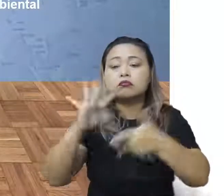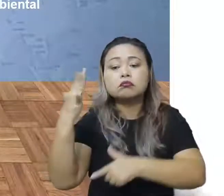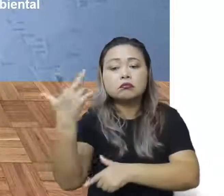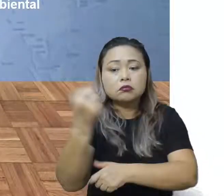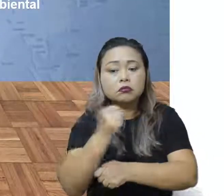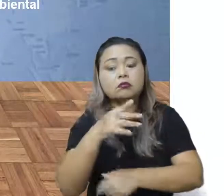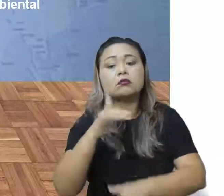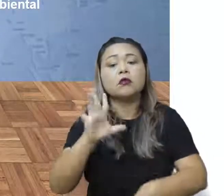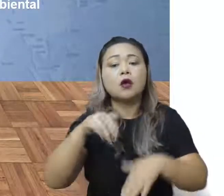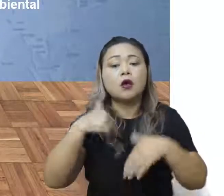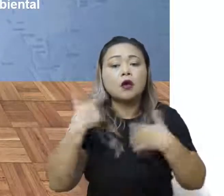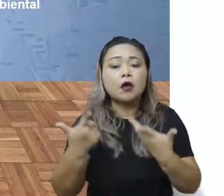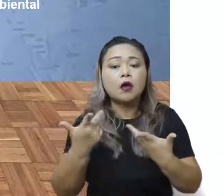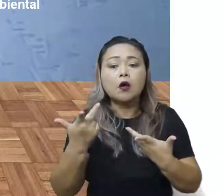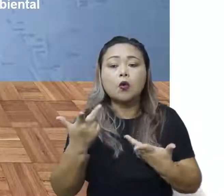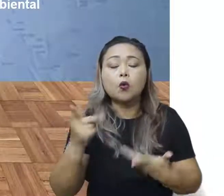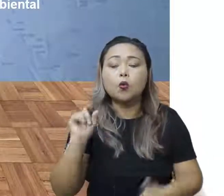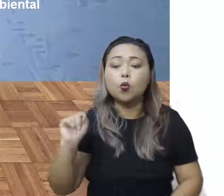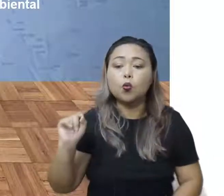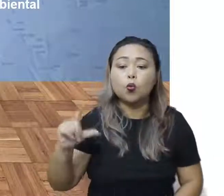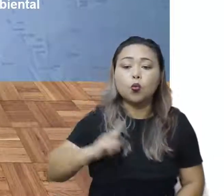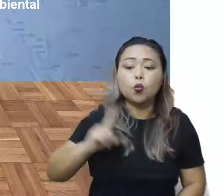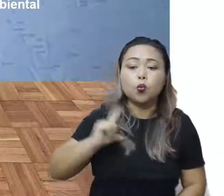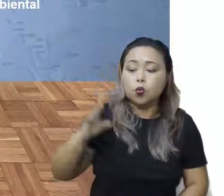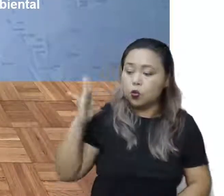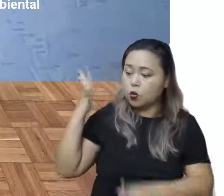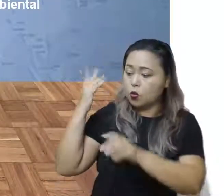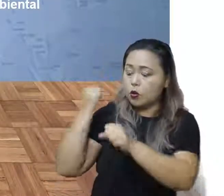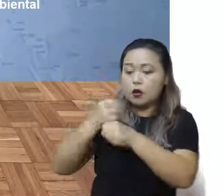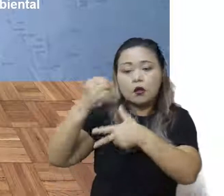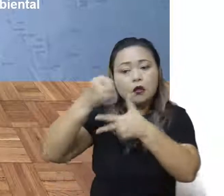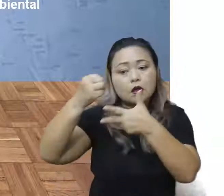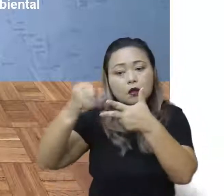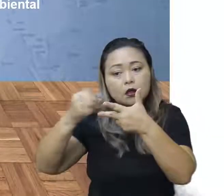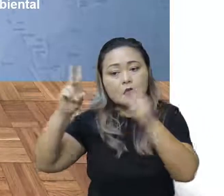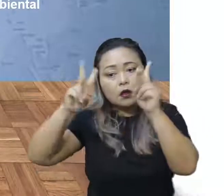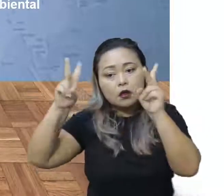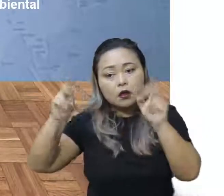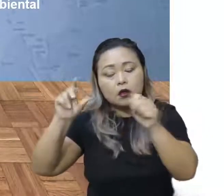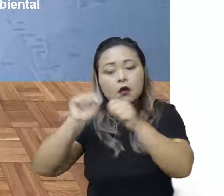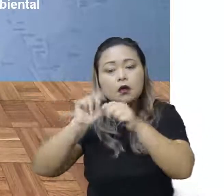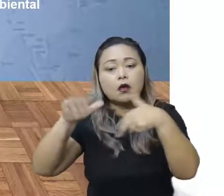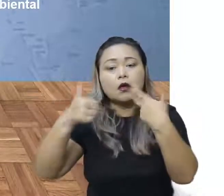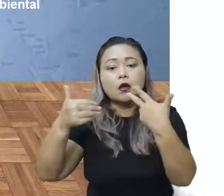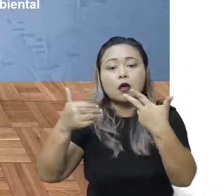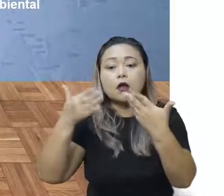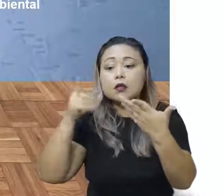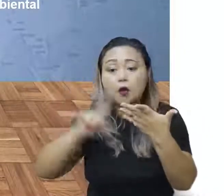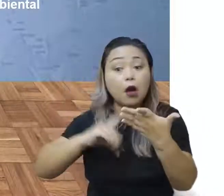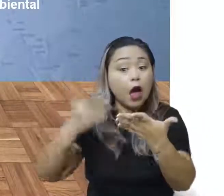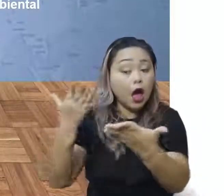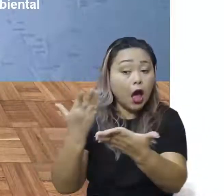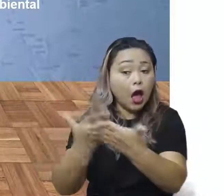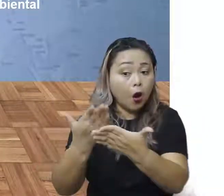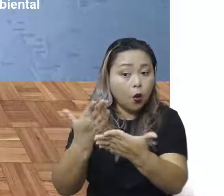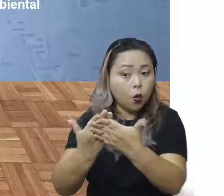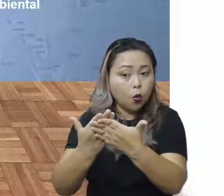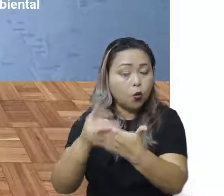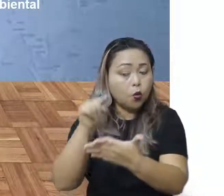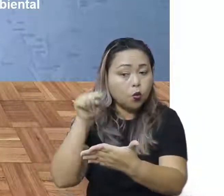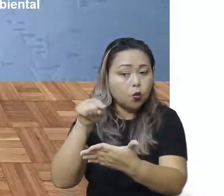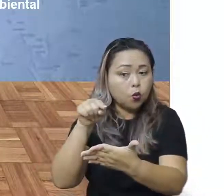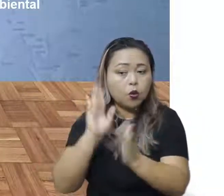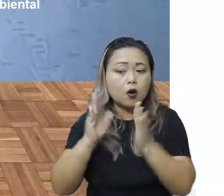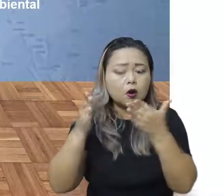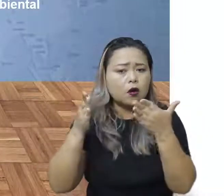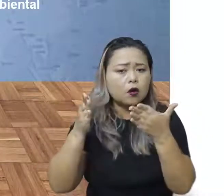Portanto, o que é que nós temos aí no Revisa Enem? Uma aula na qual você tem, uma